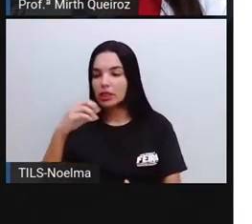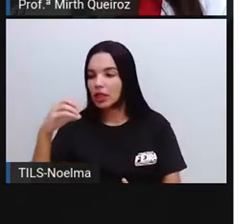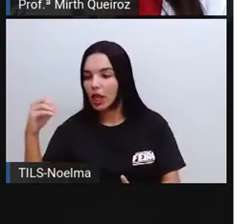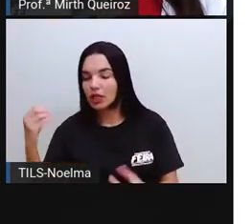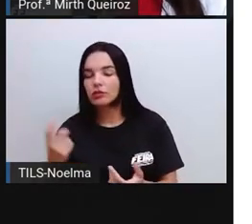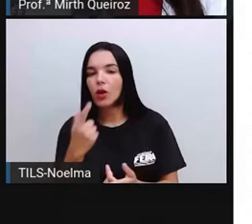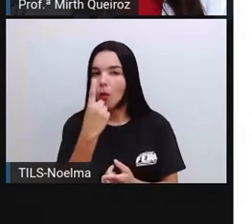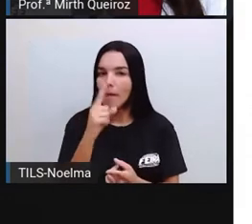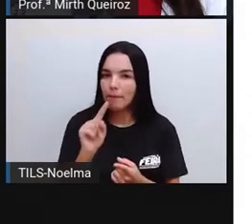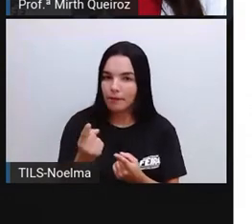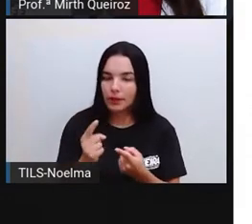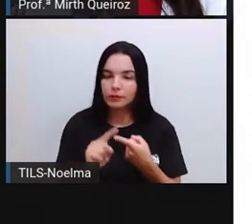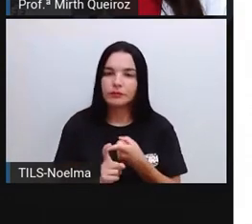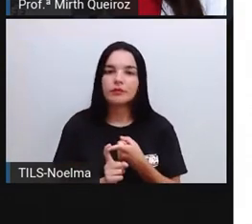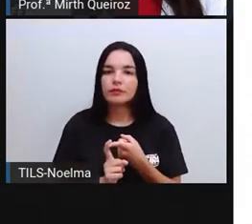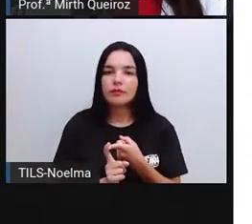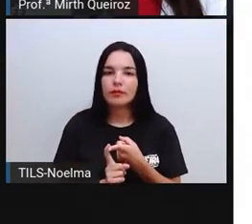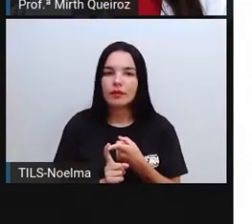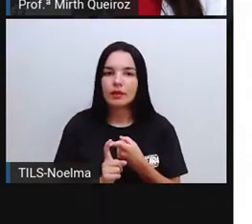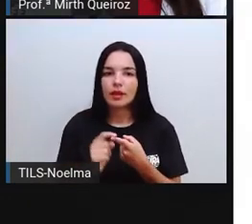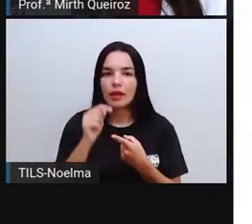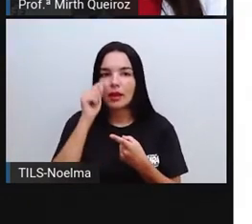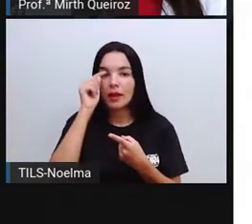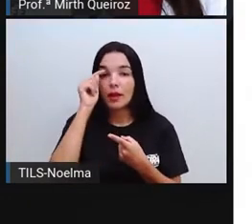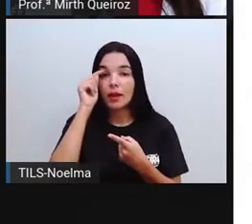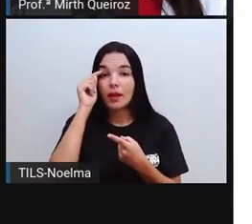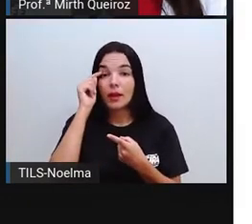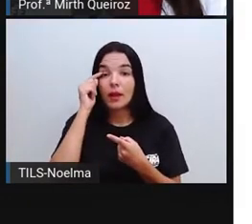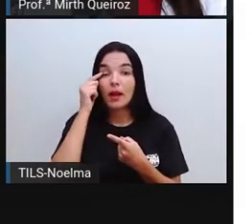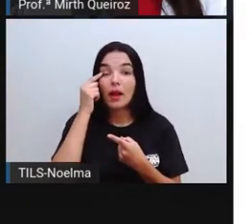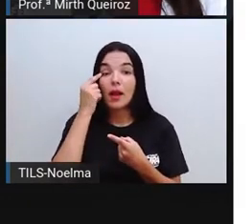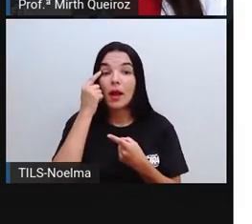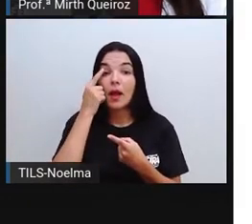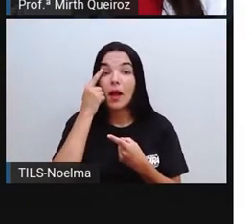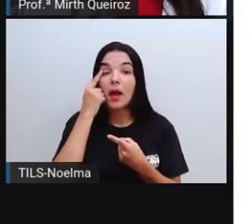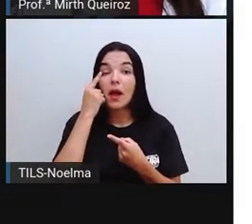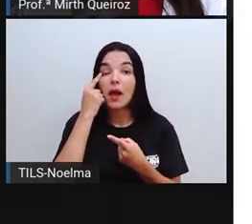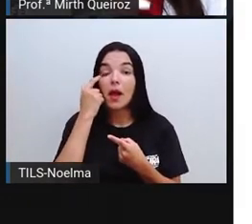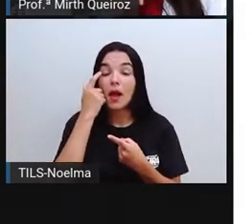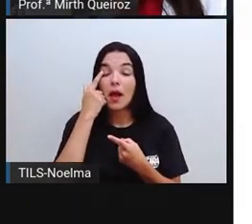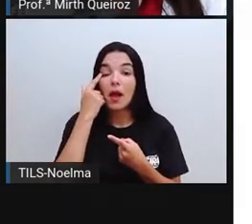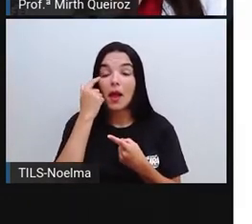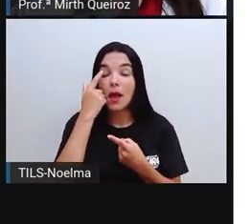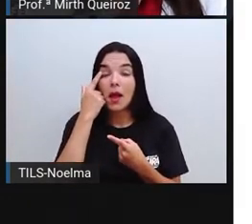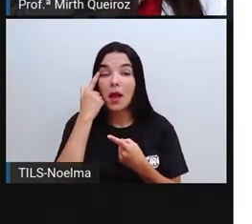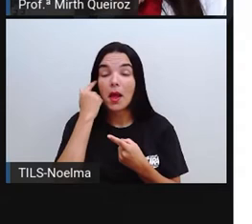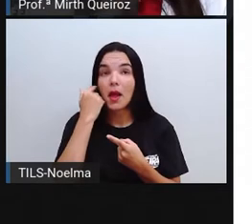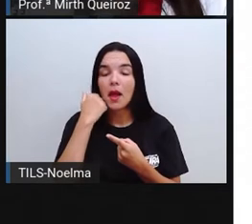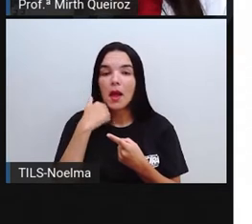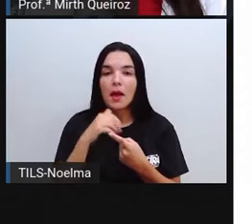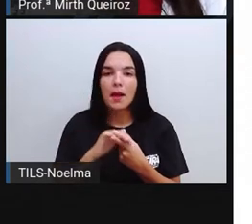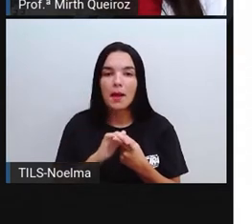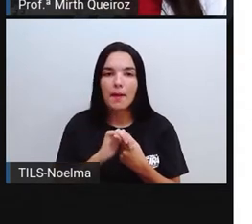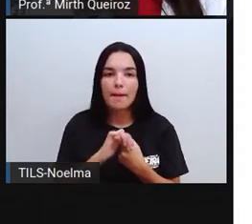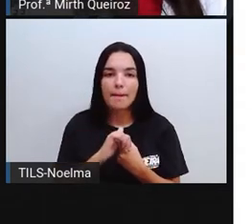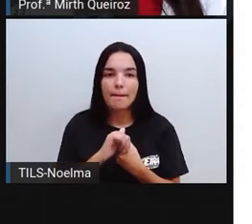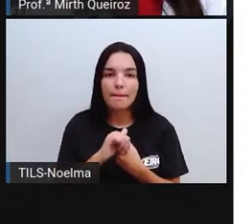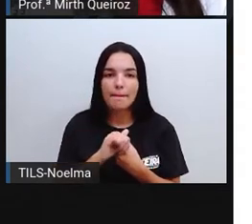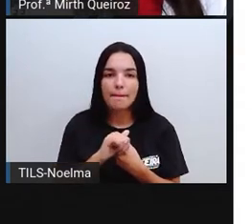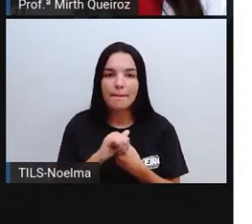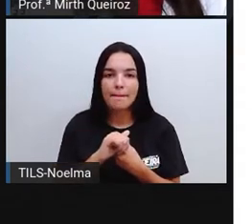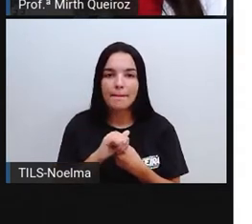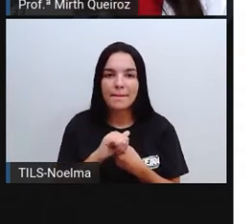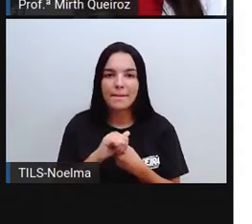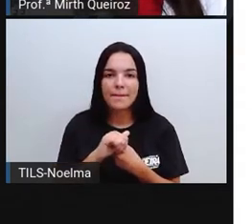mais 500, perdão, mais, já que a gente está falando sobre 1.600,